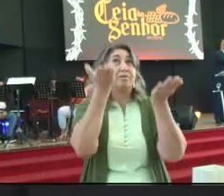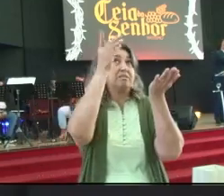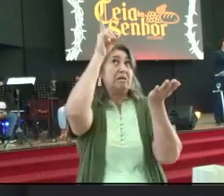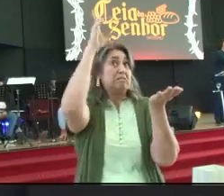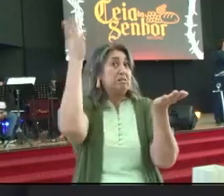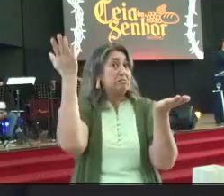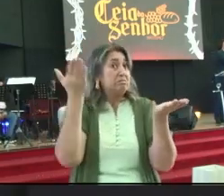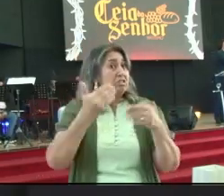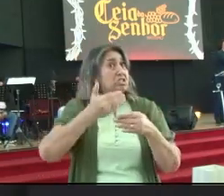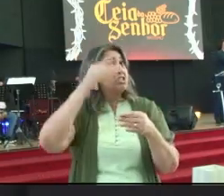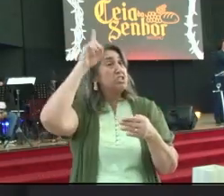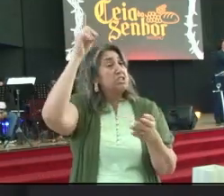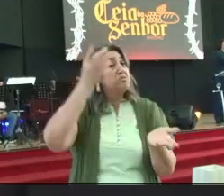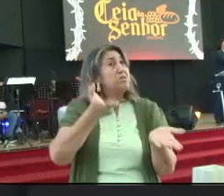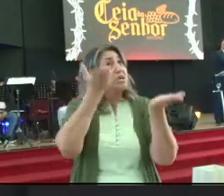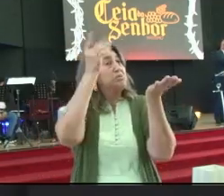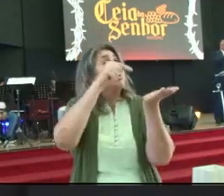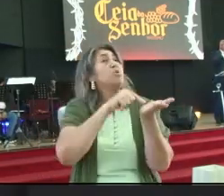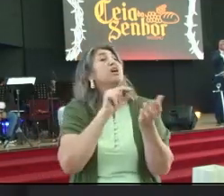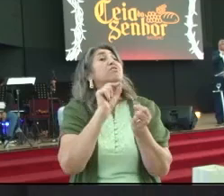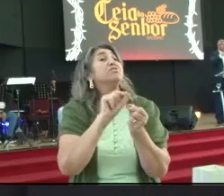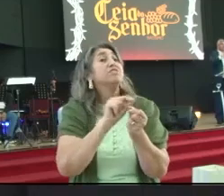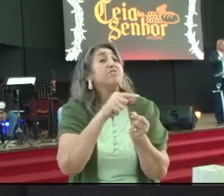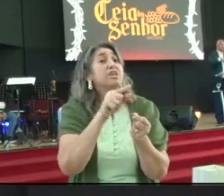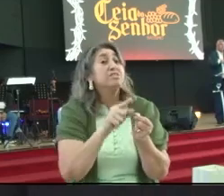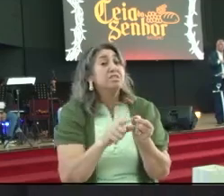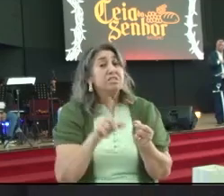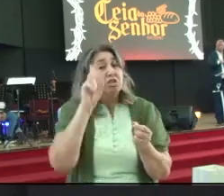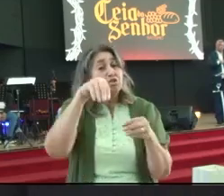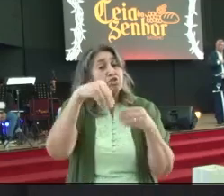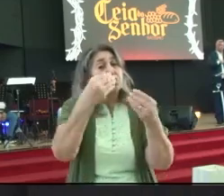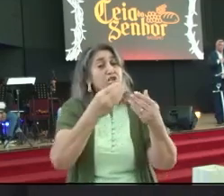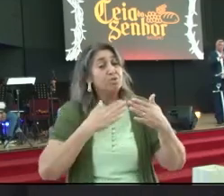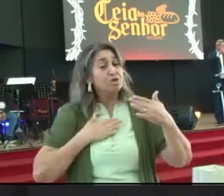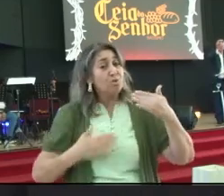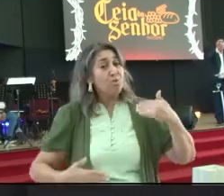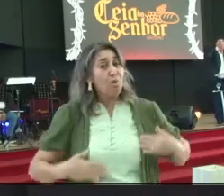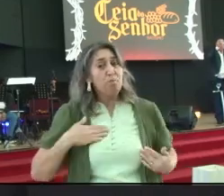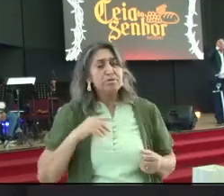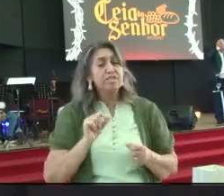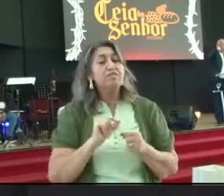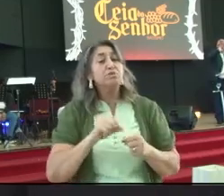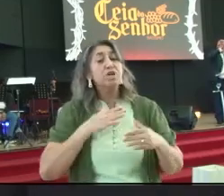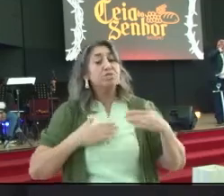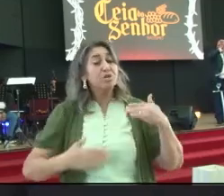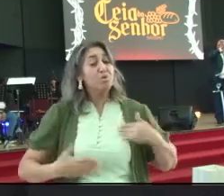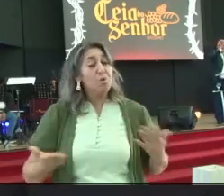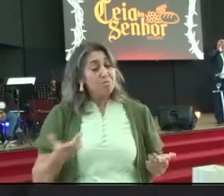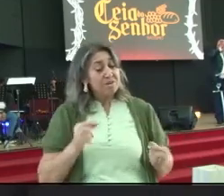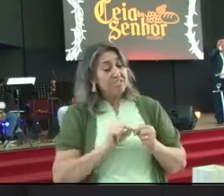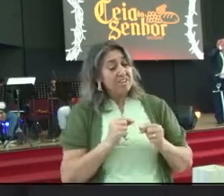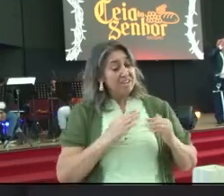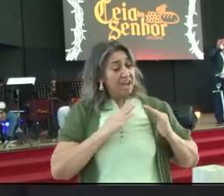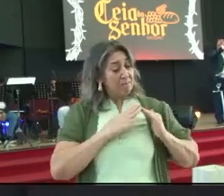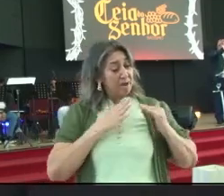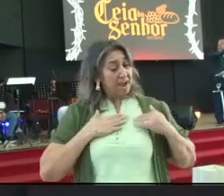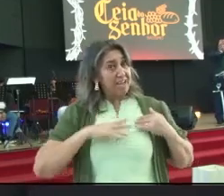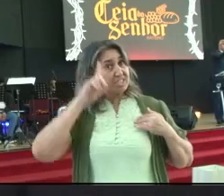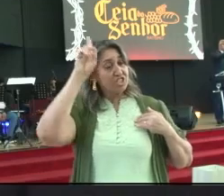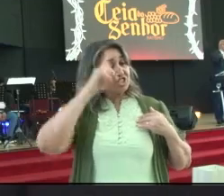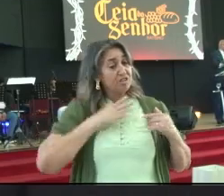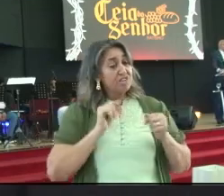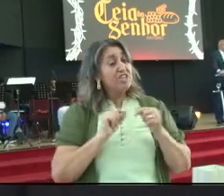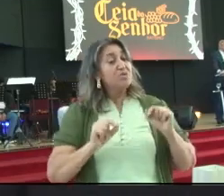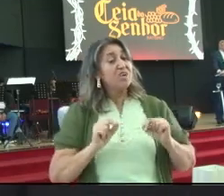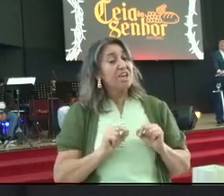contas diante de Deus do que fizemos com o nosso corpo, do que fizemos com o nosso tempo, do que